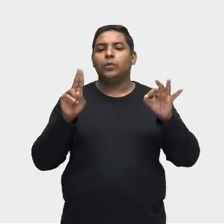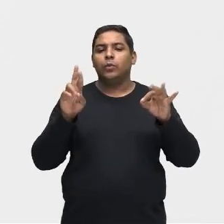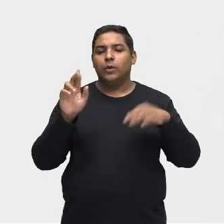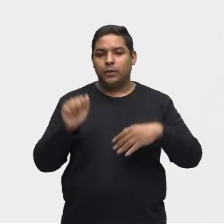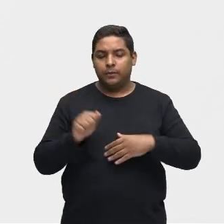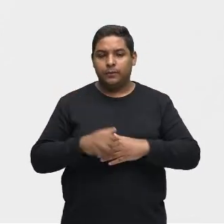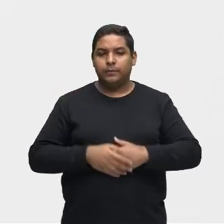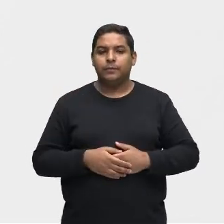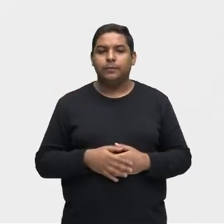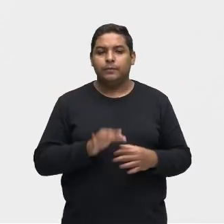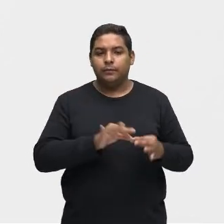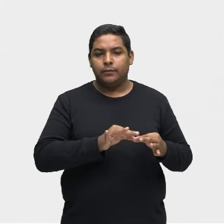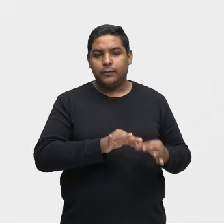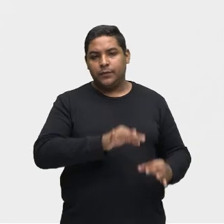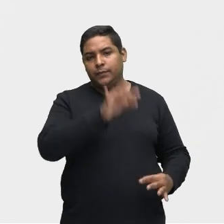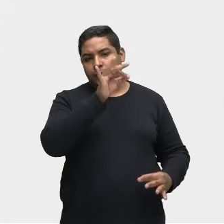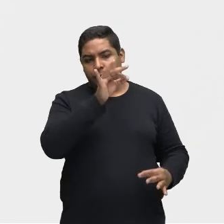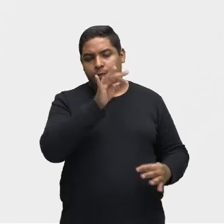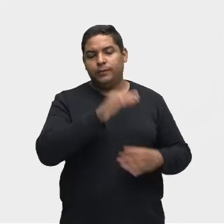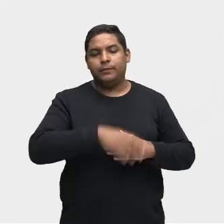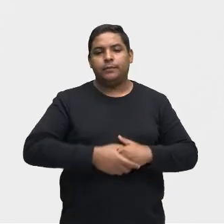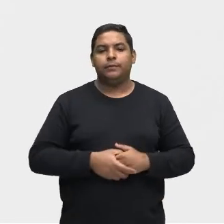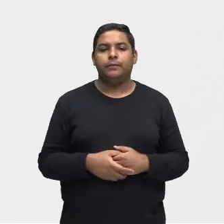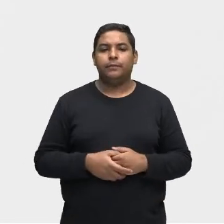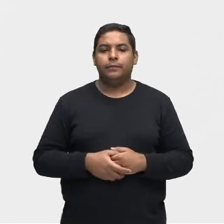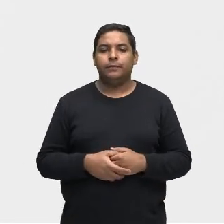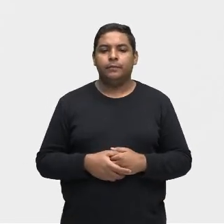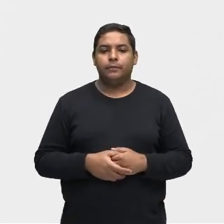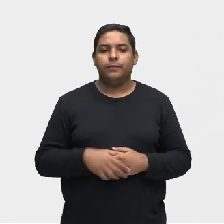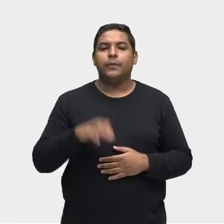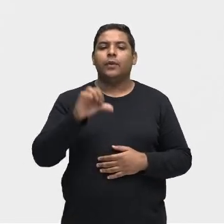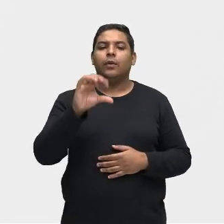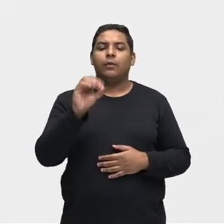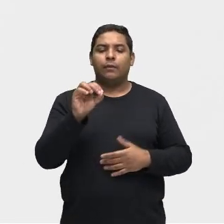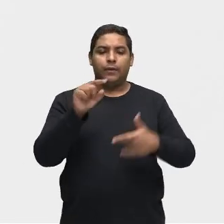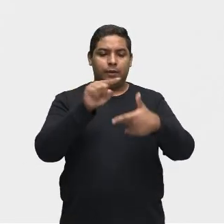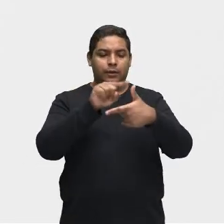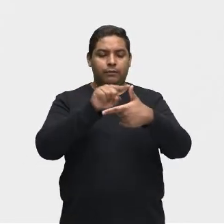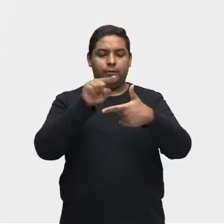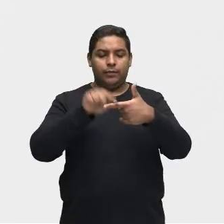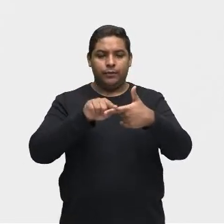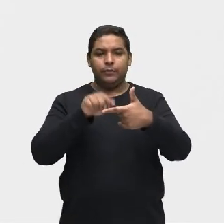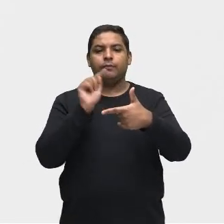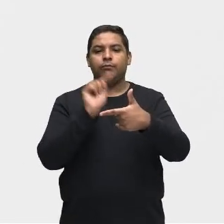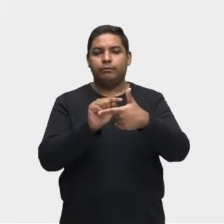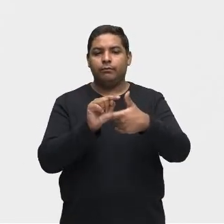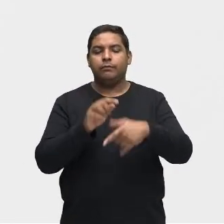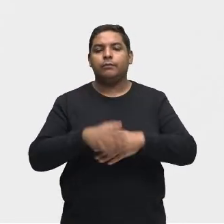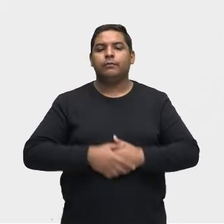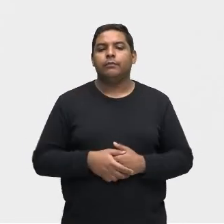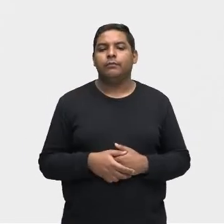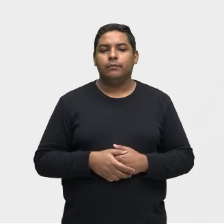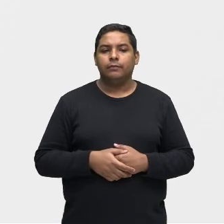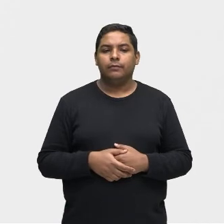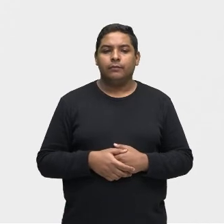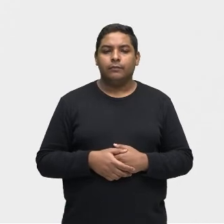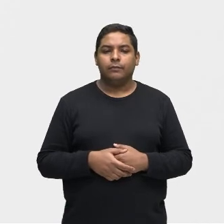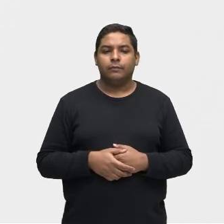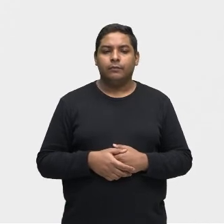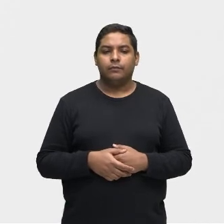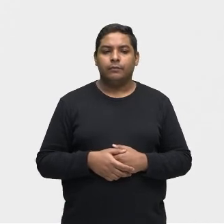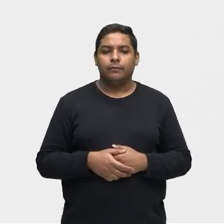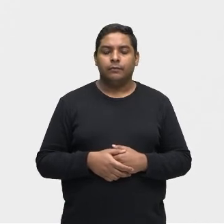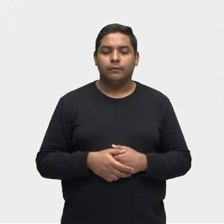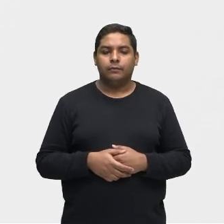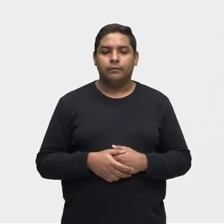que constitui um ângulo de 90 graus. Então, olha só, está aqui ele. Então, olha lá a